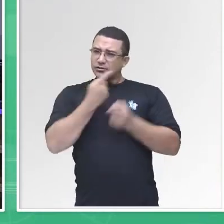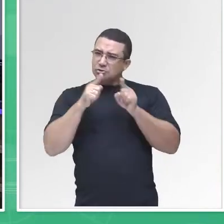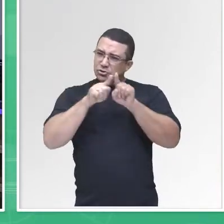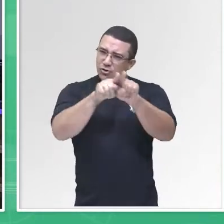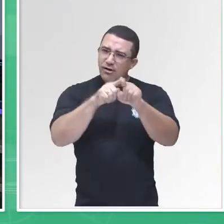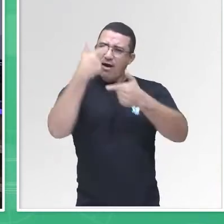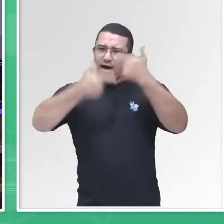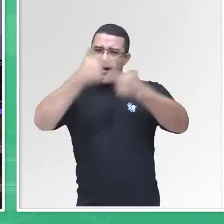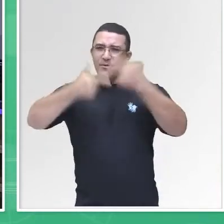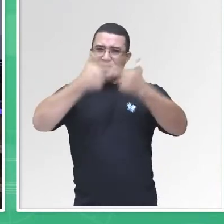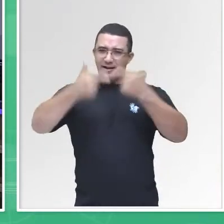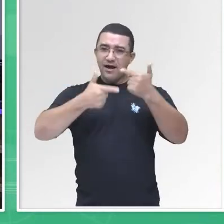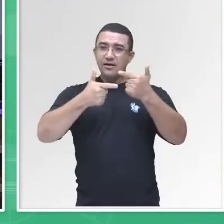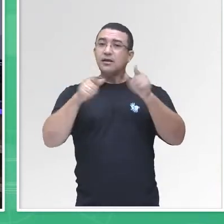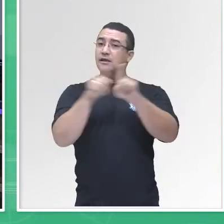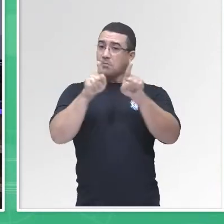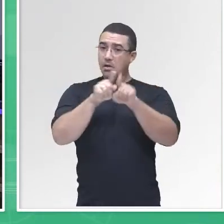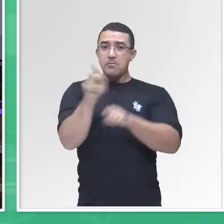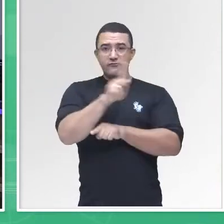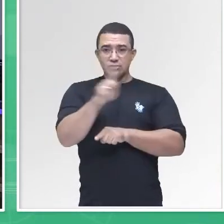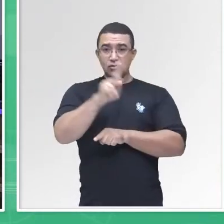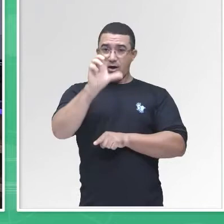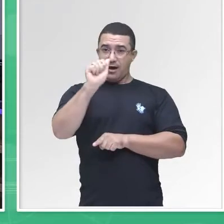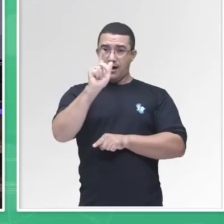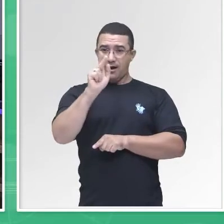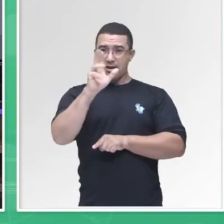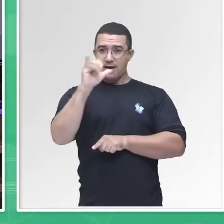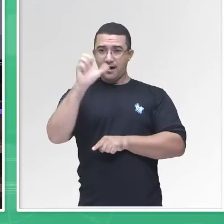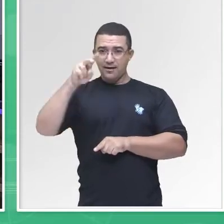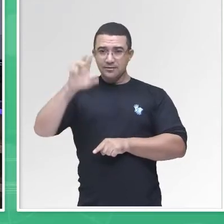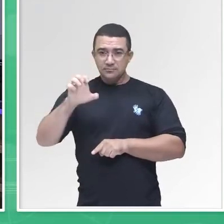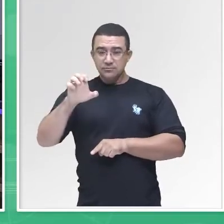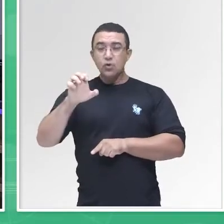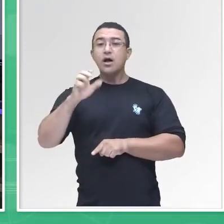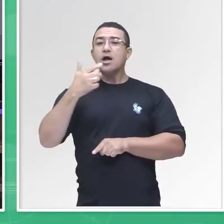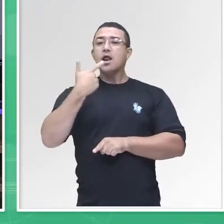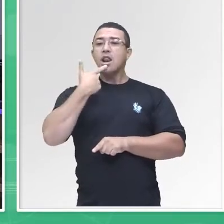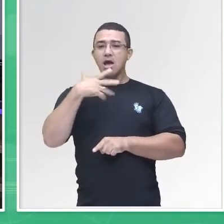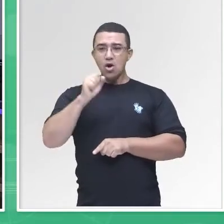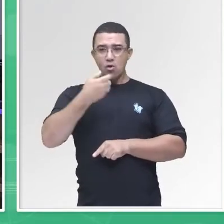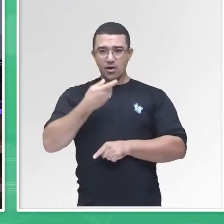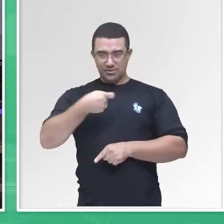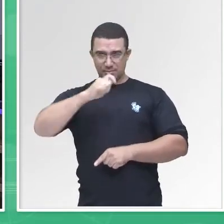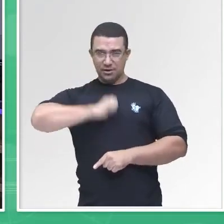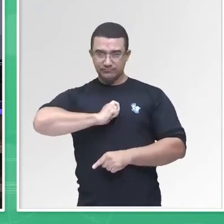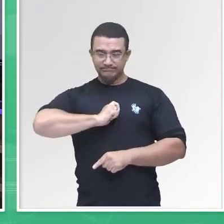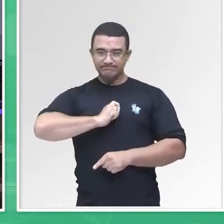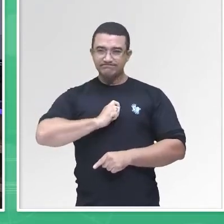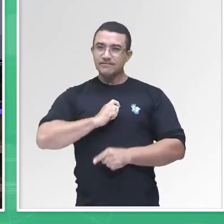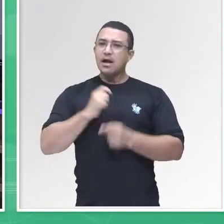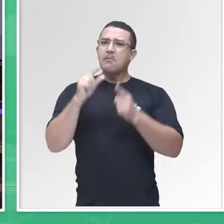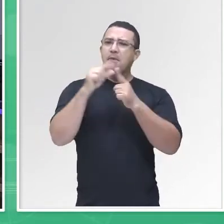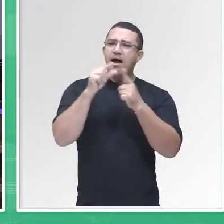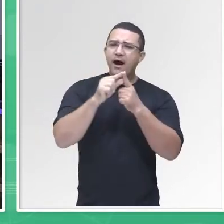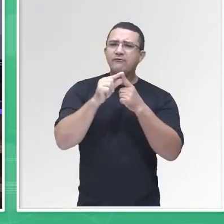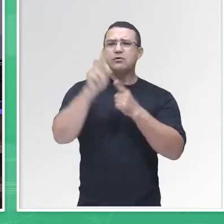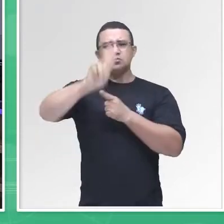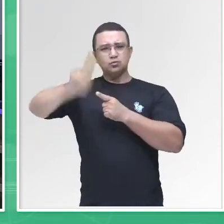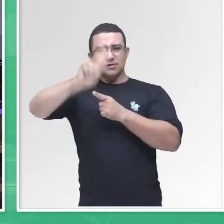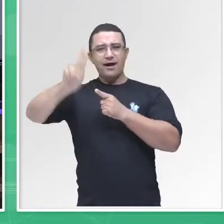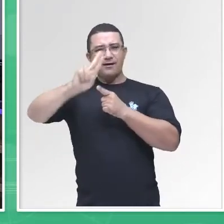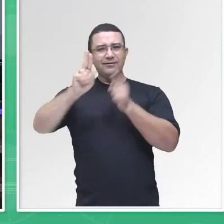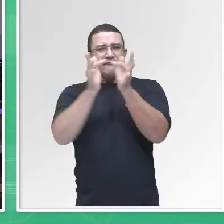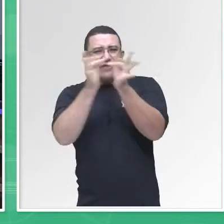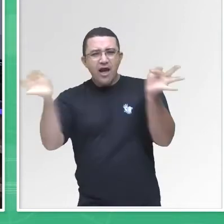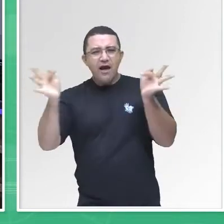eu e a colega, a professora Ariane, com a língua espanhola, ok? Então, os termos utilizados para uma apresentação são esses na língua